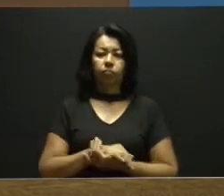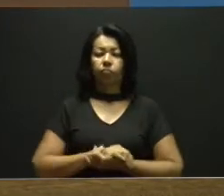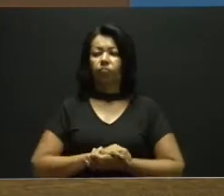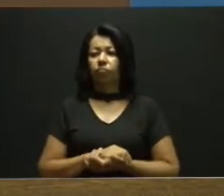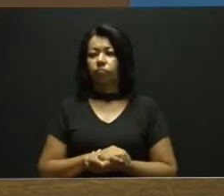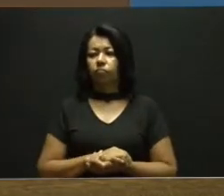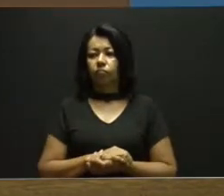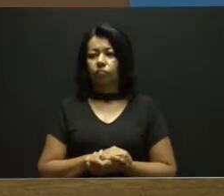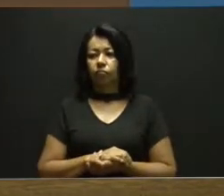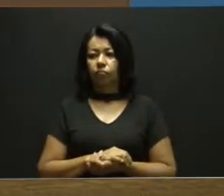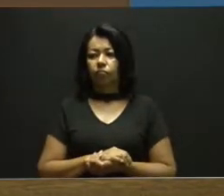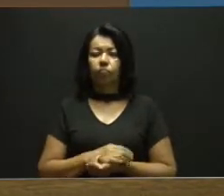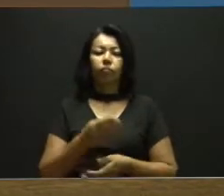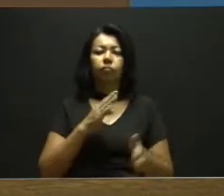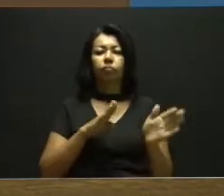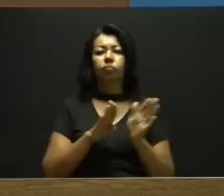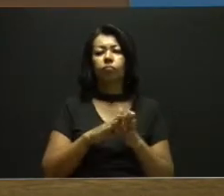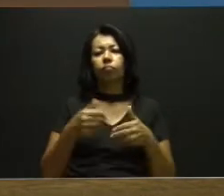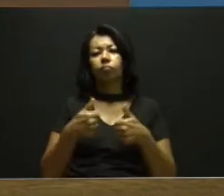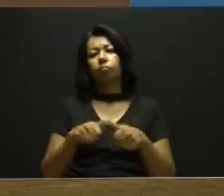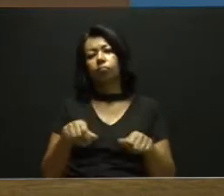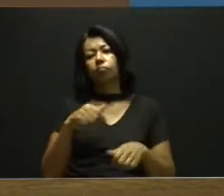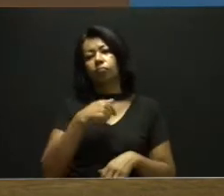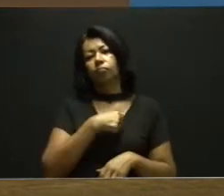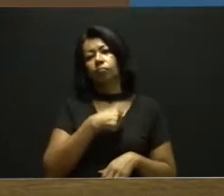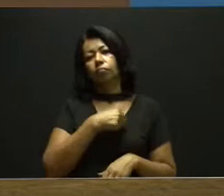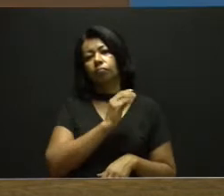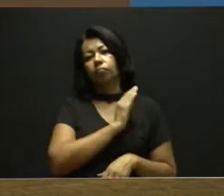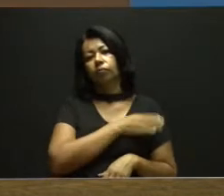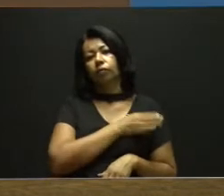todos esses estão dentro do meu coração